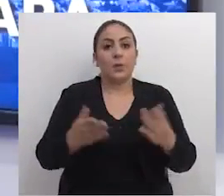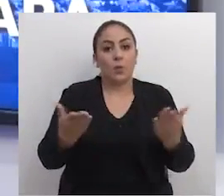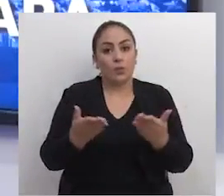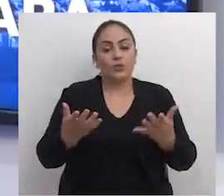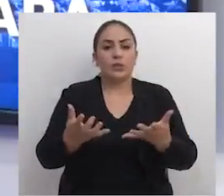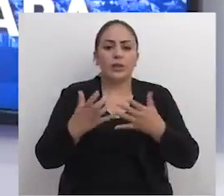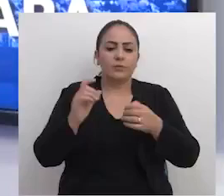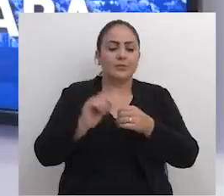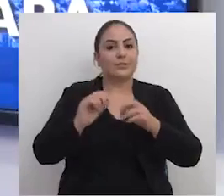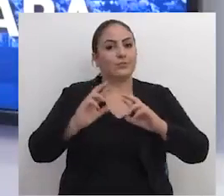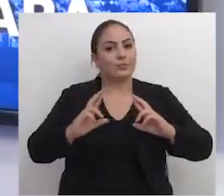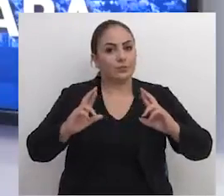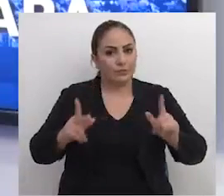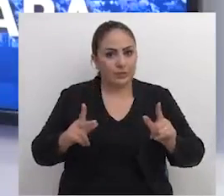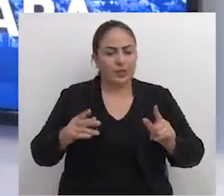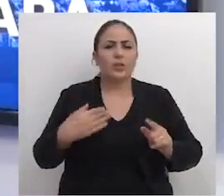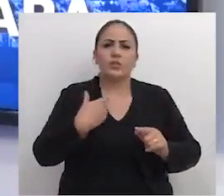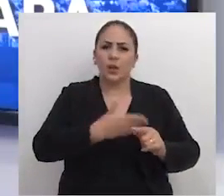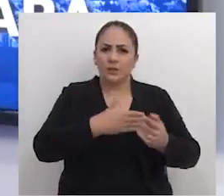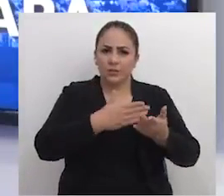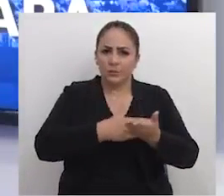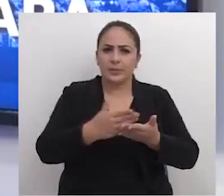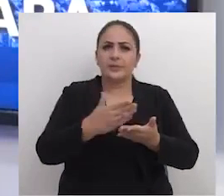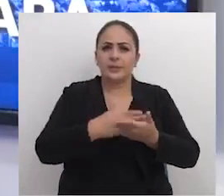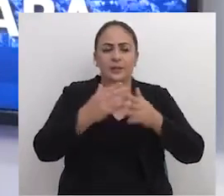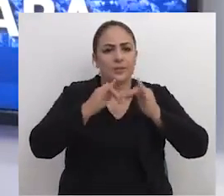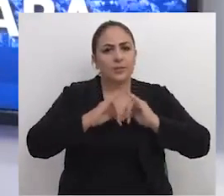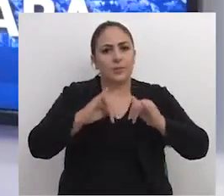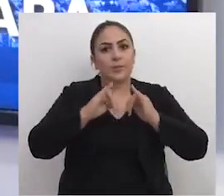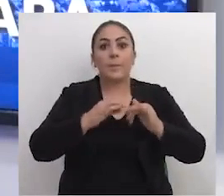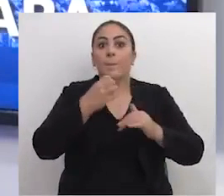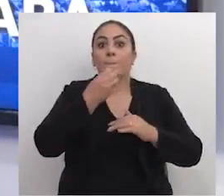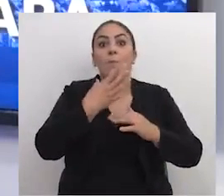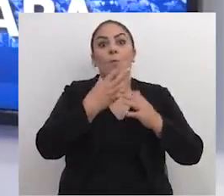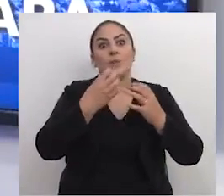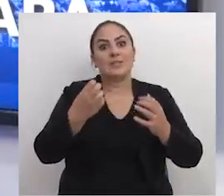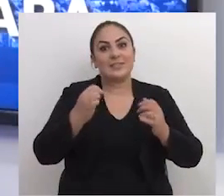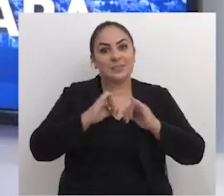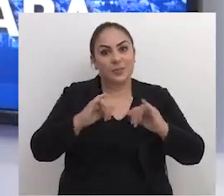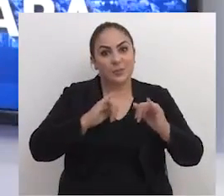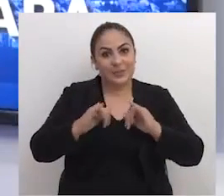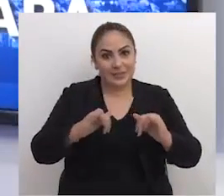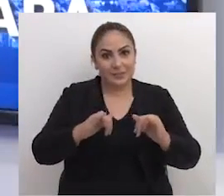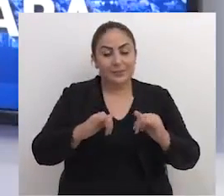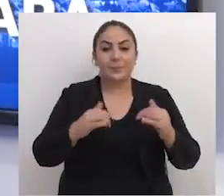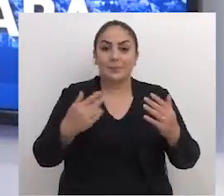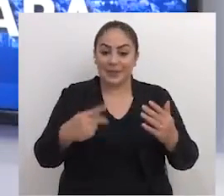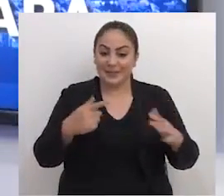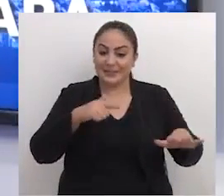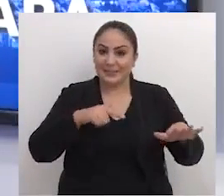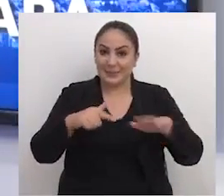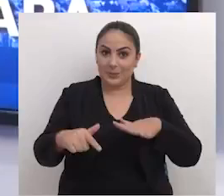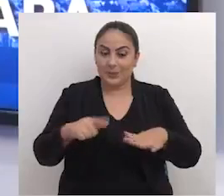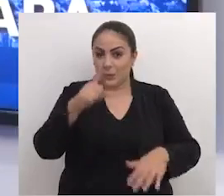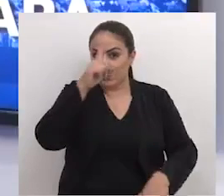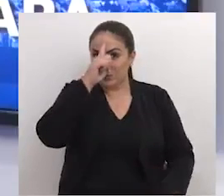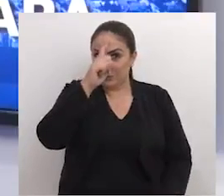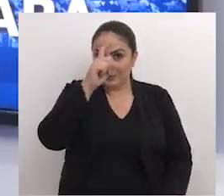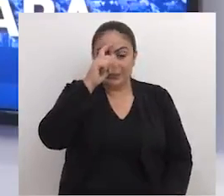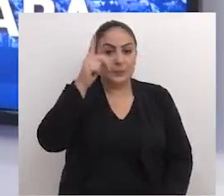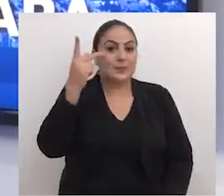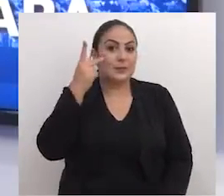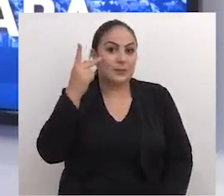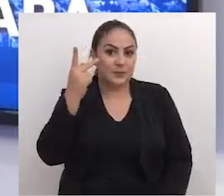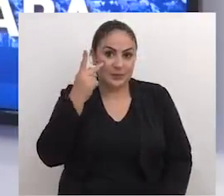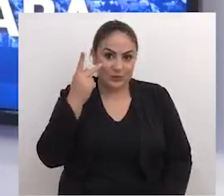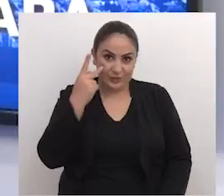hoje quero fazer diferente. Vamos iniciar essa edição com boas notícias. Nesta semana, o Hospital